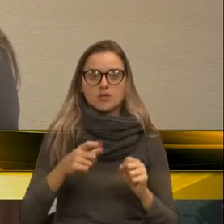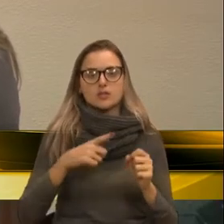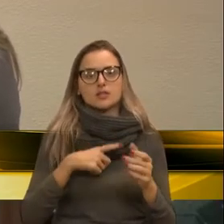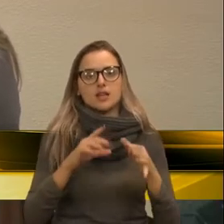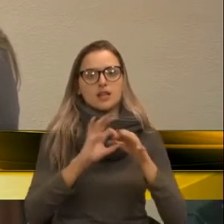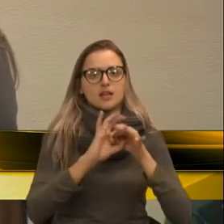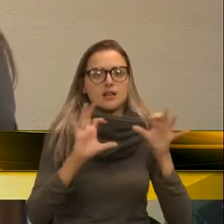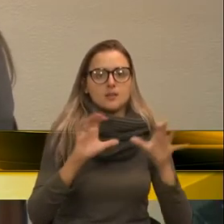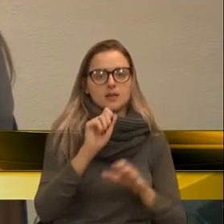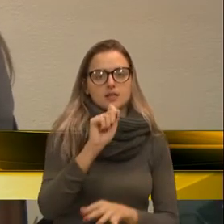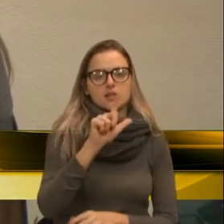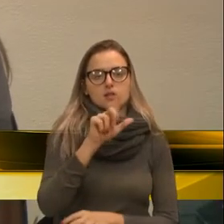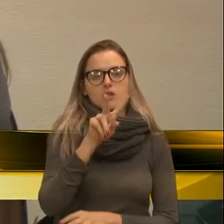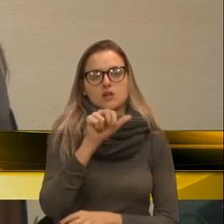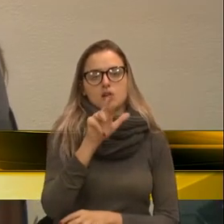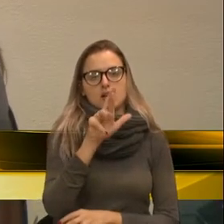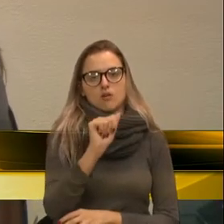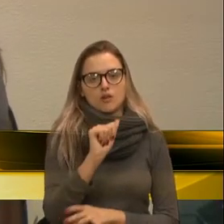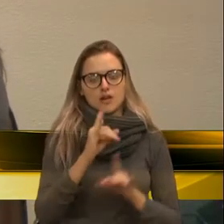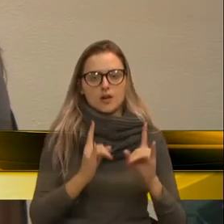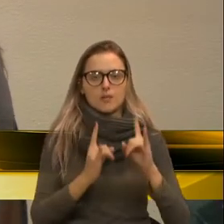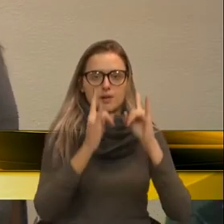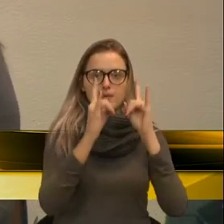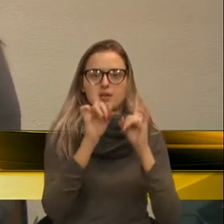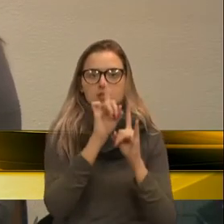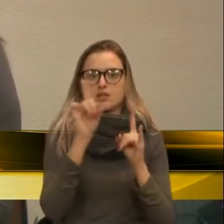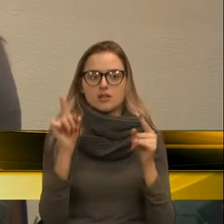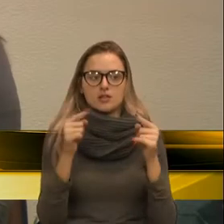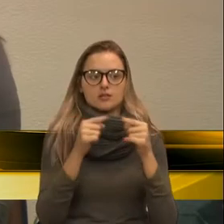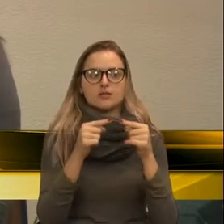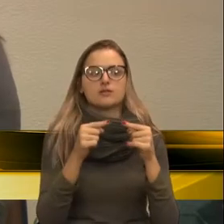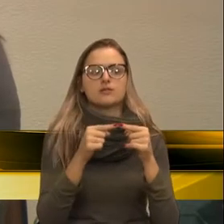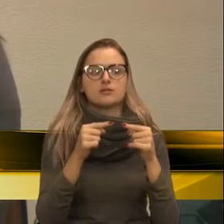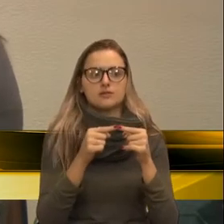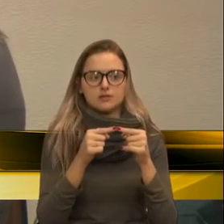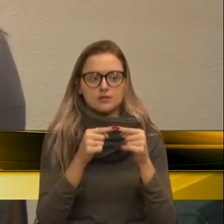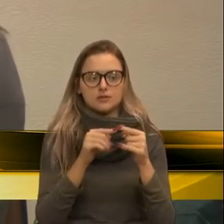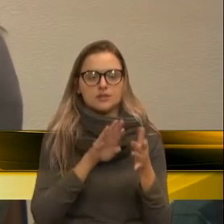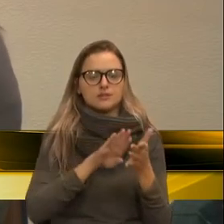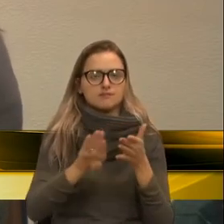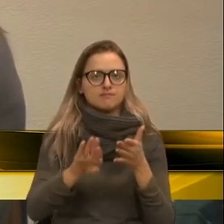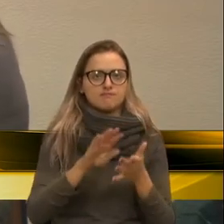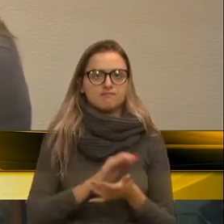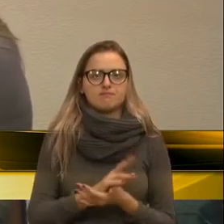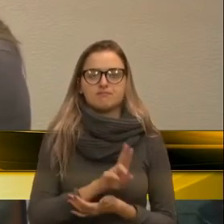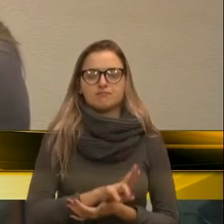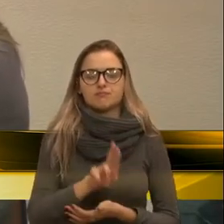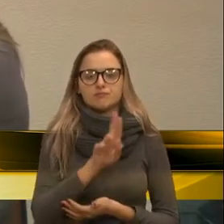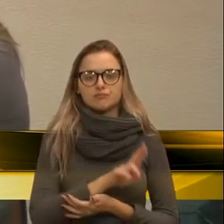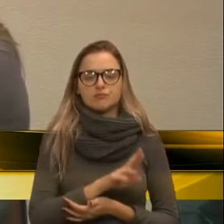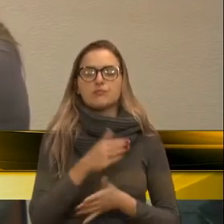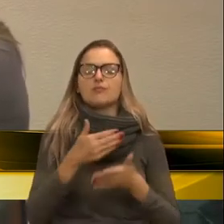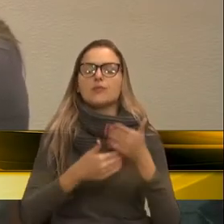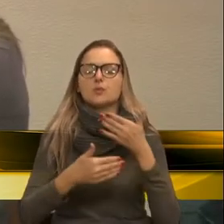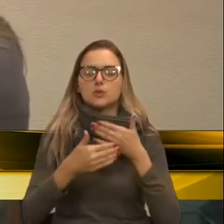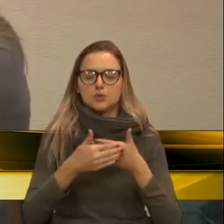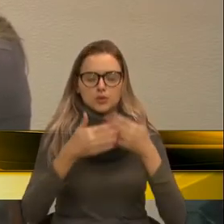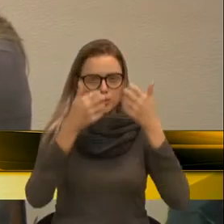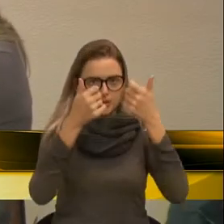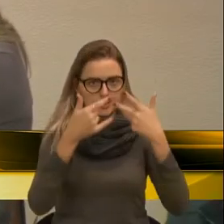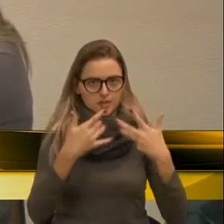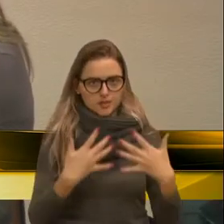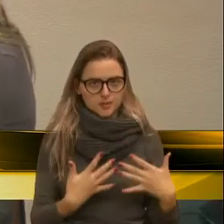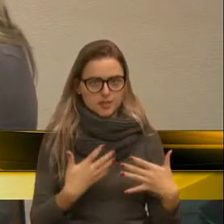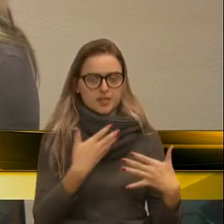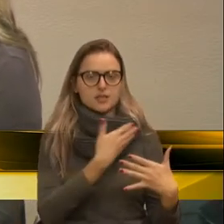liberação de alvará para edificações impróprias para ocupação. Diante das considerações acima